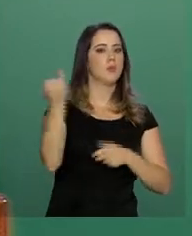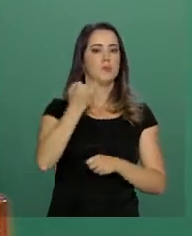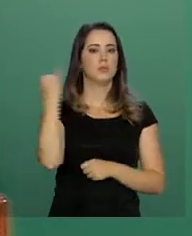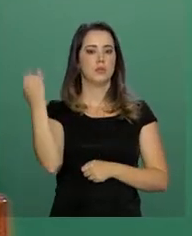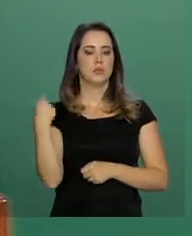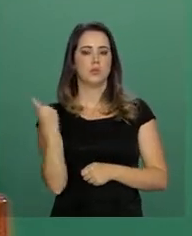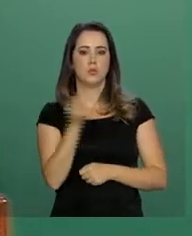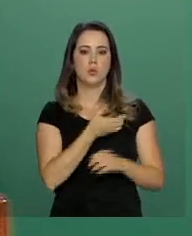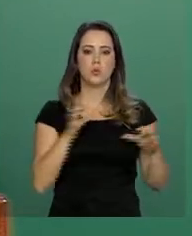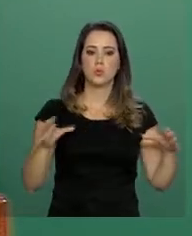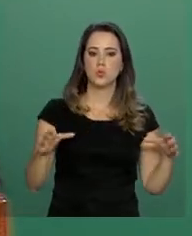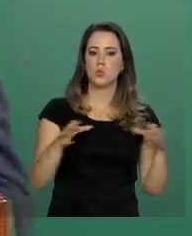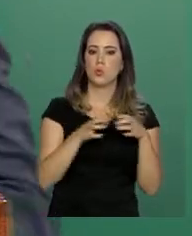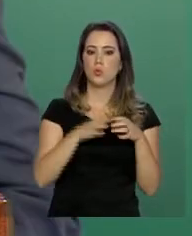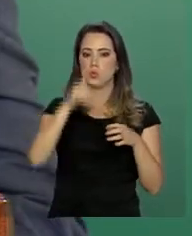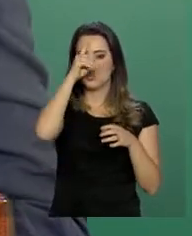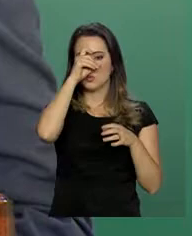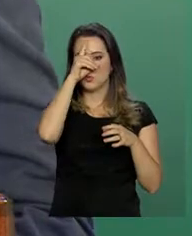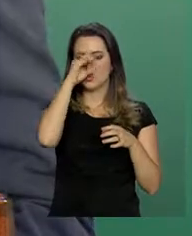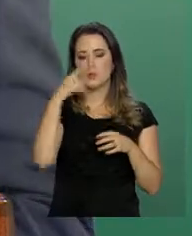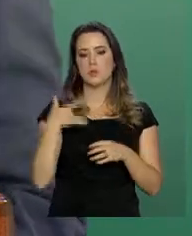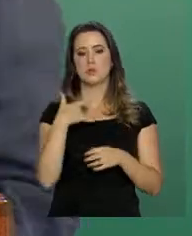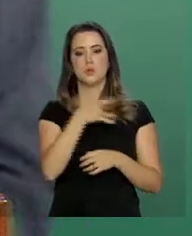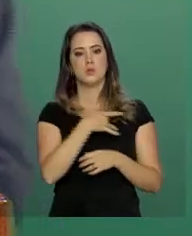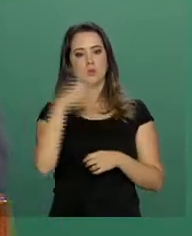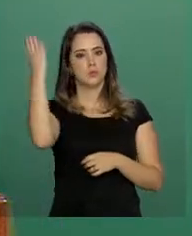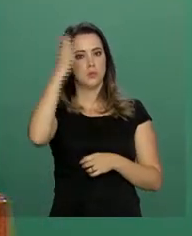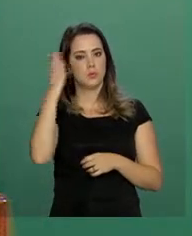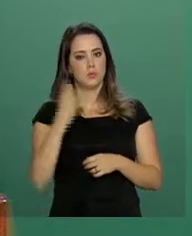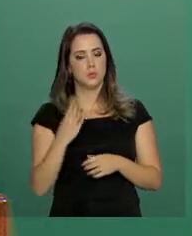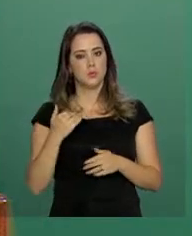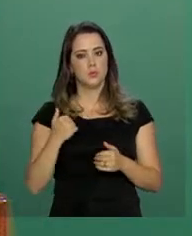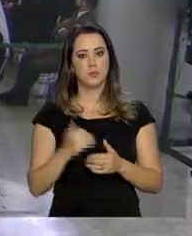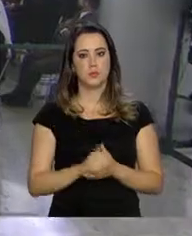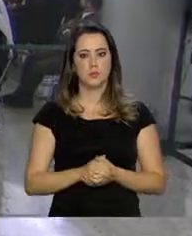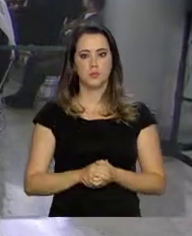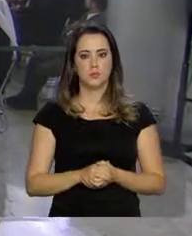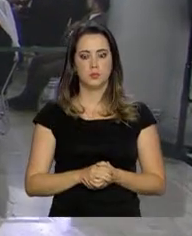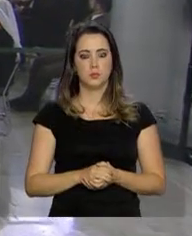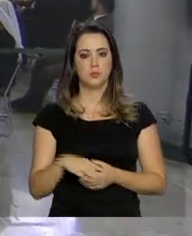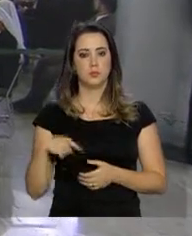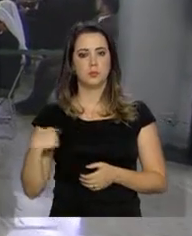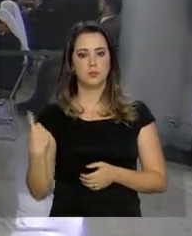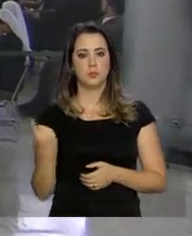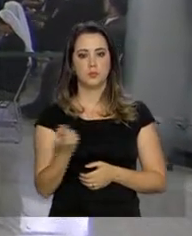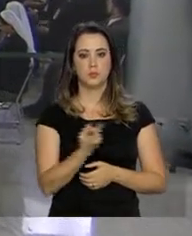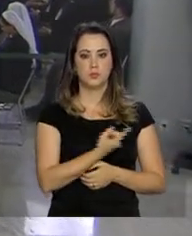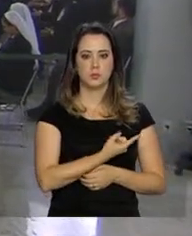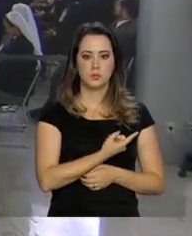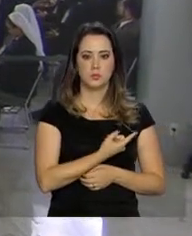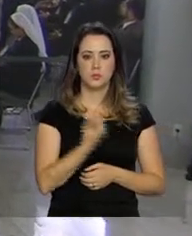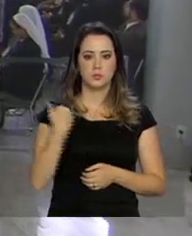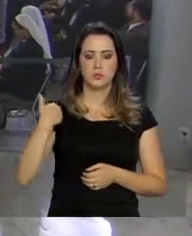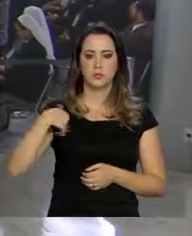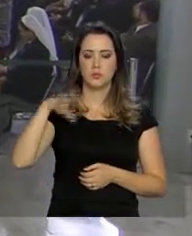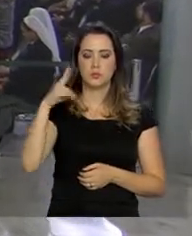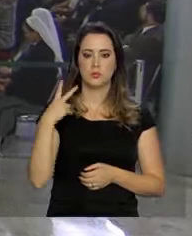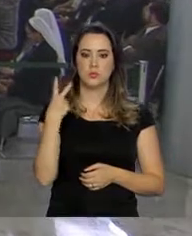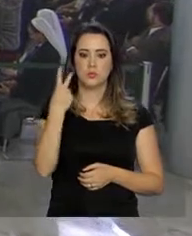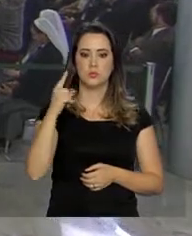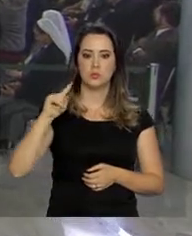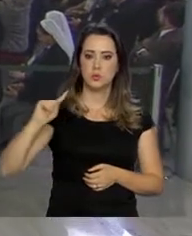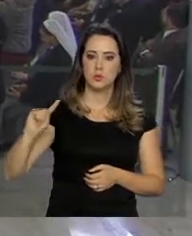nossas instituições para a saúde do brasil somos mais de